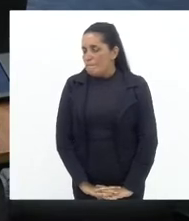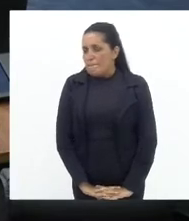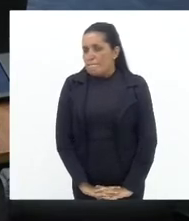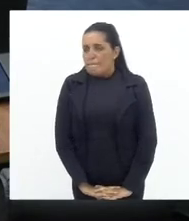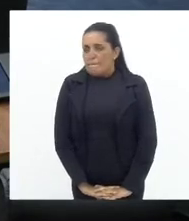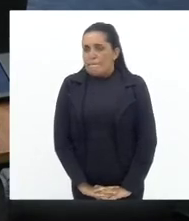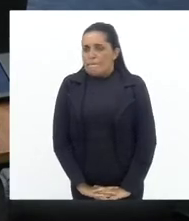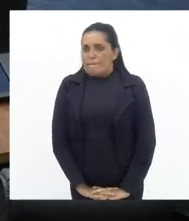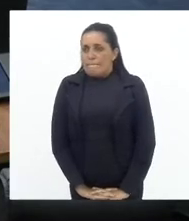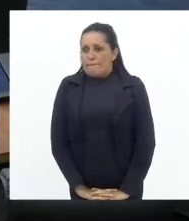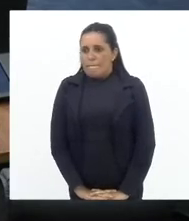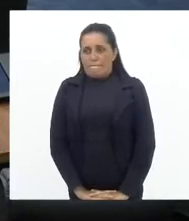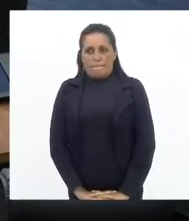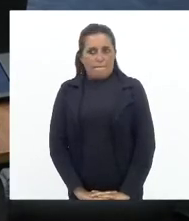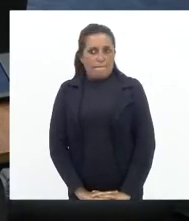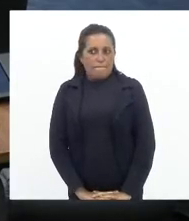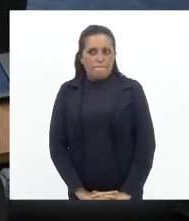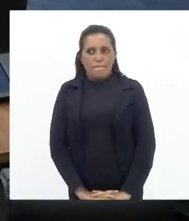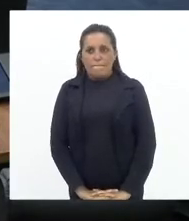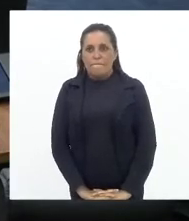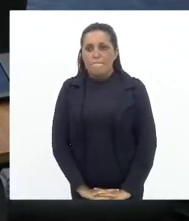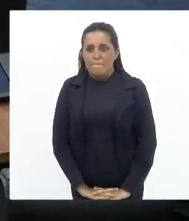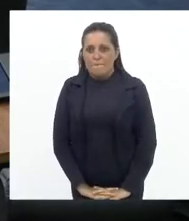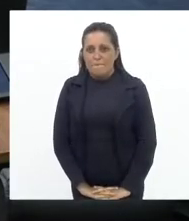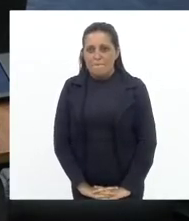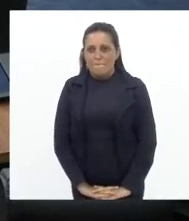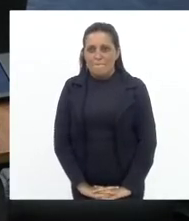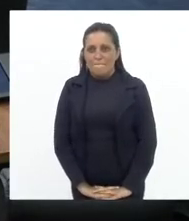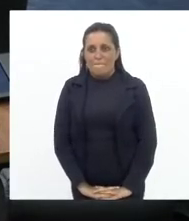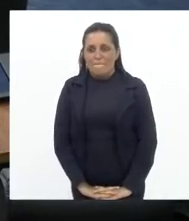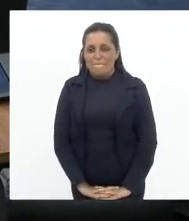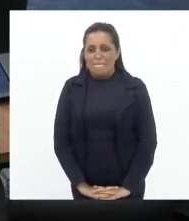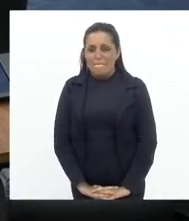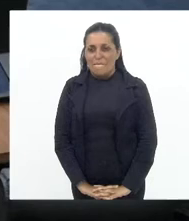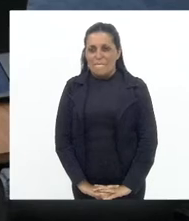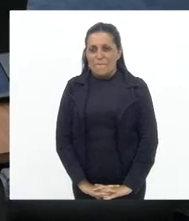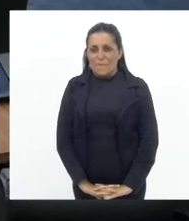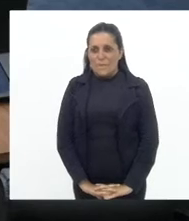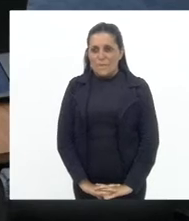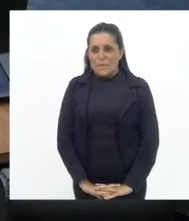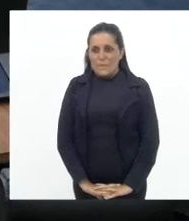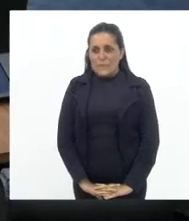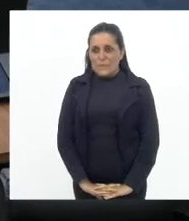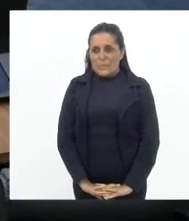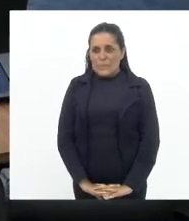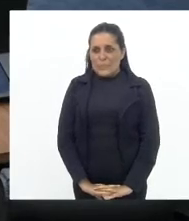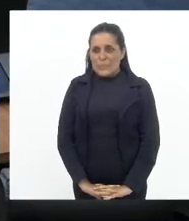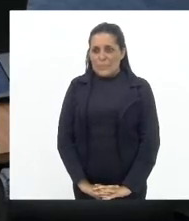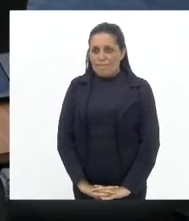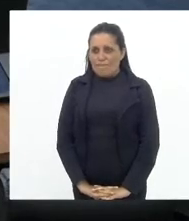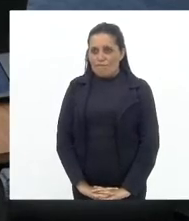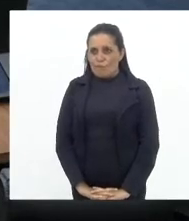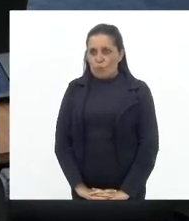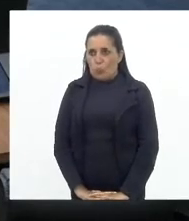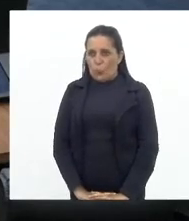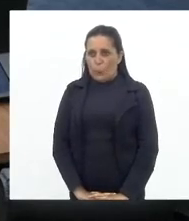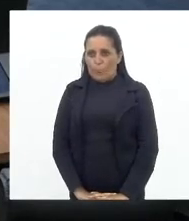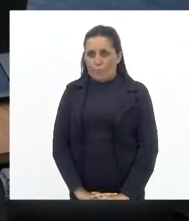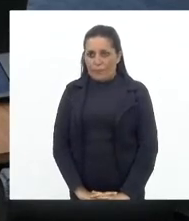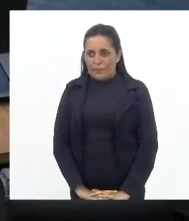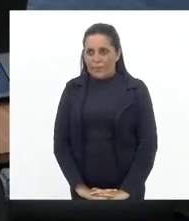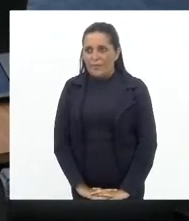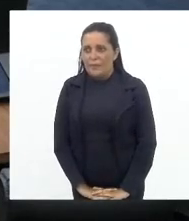a tentativa fazendo a Rebeca e quem tá primeiro tá prender os referência favor